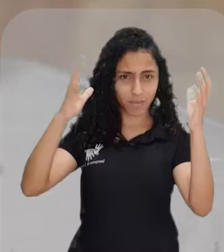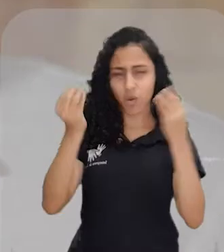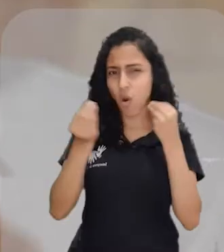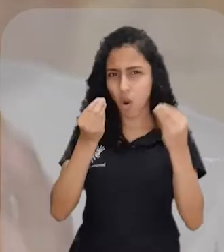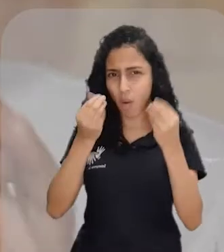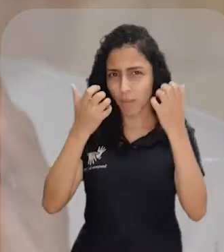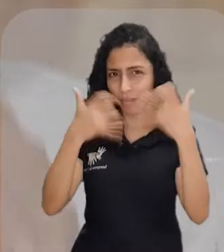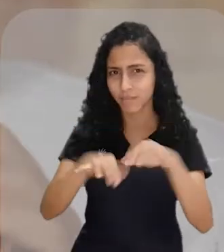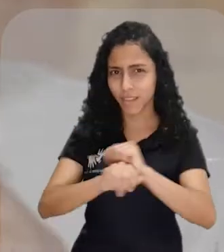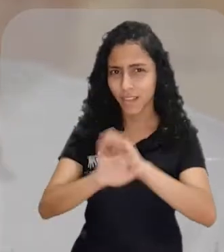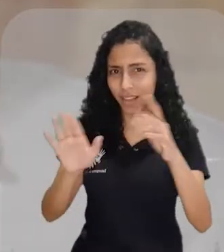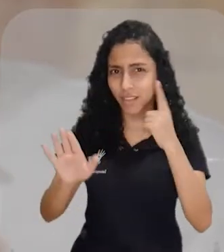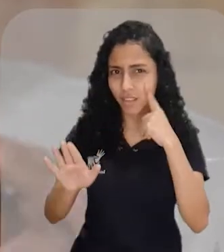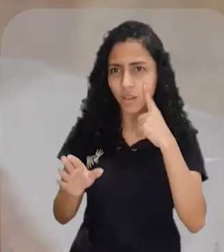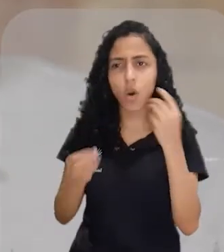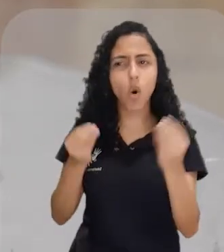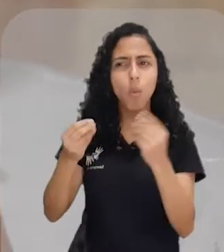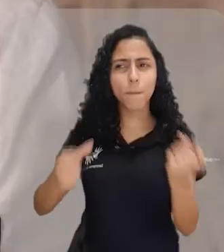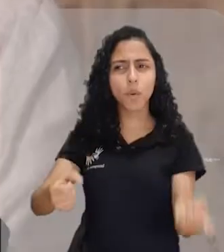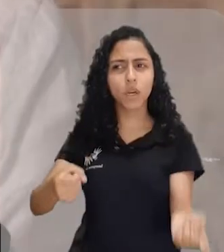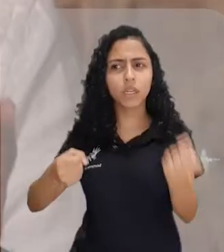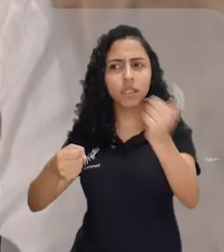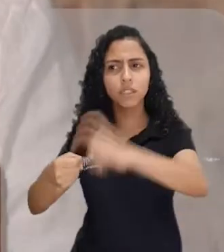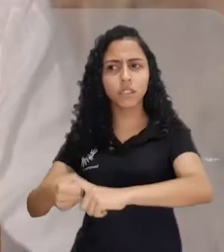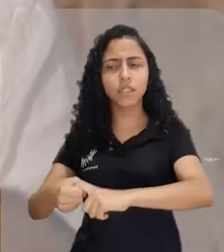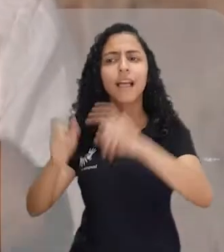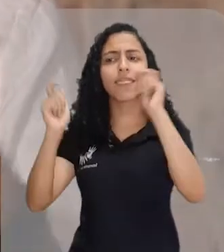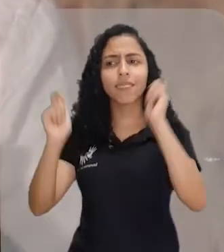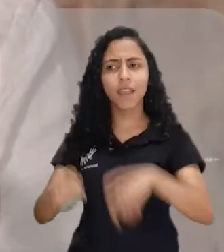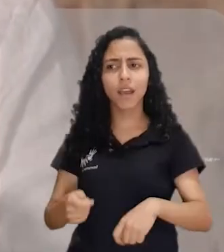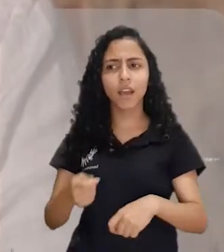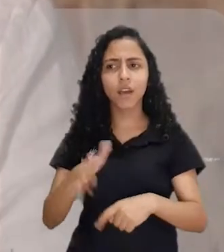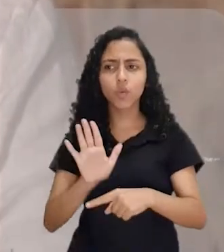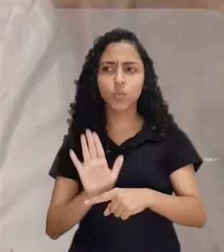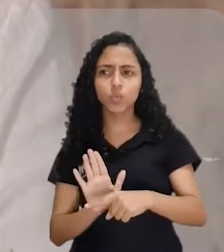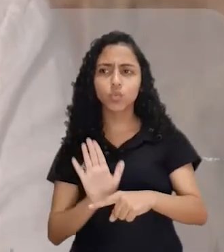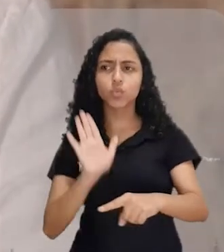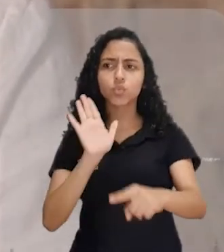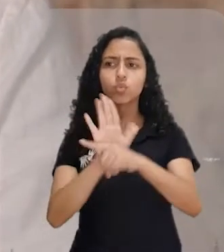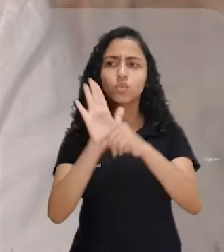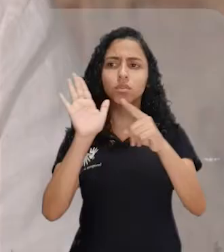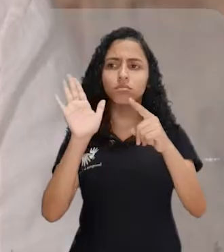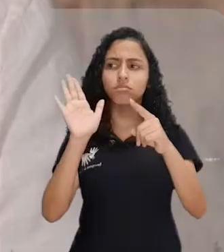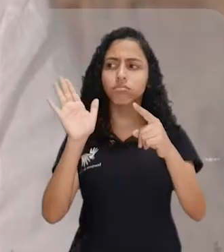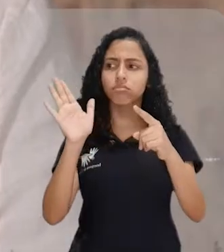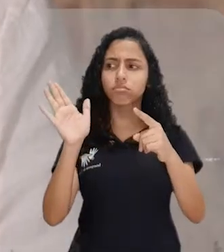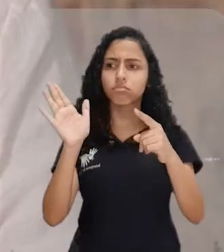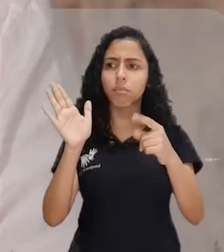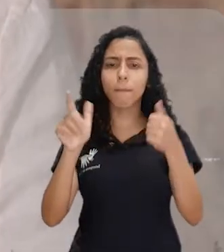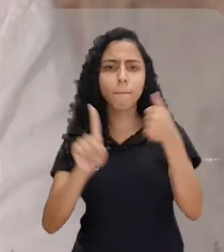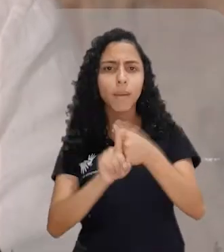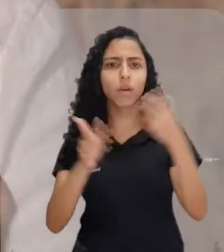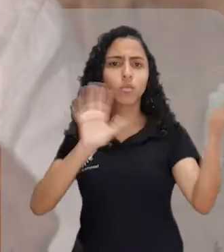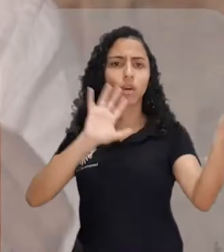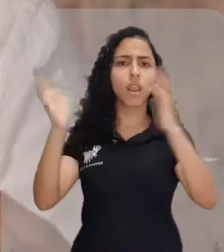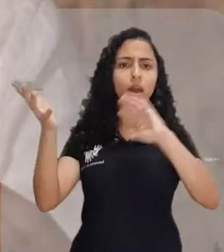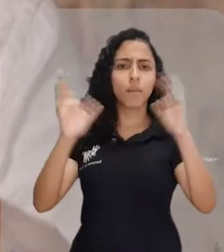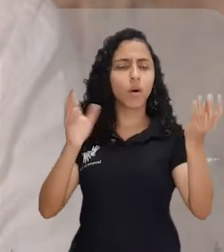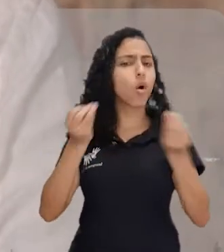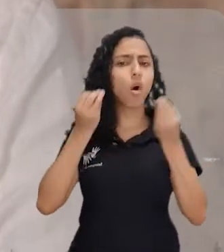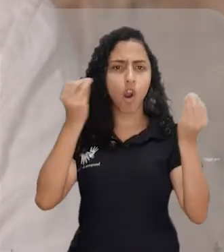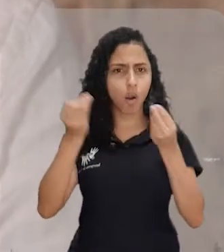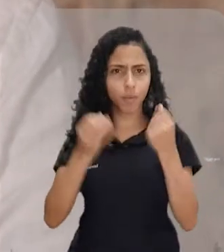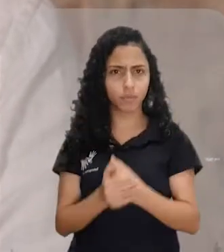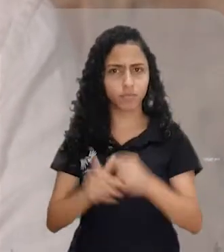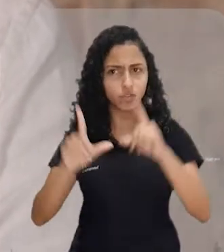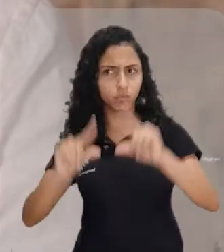clima, então a gente pode entender isso de maneira muito clara. Como que a restauração pode contribuir, né, na mitigação